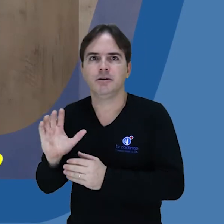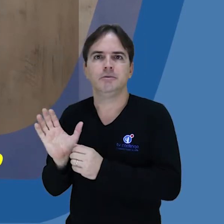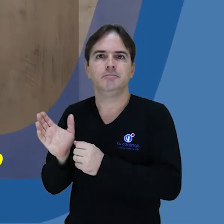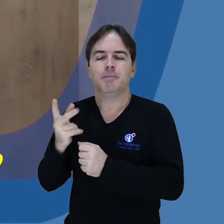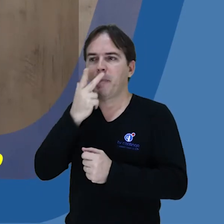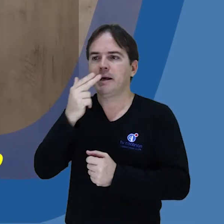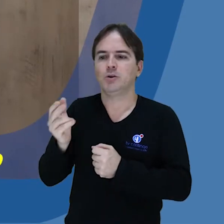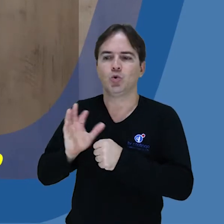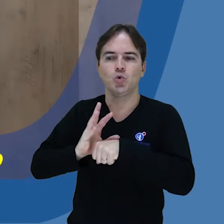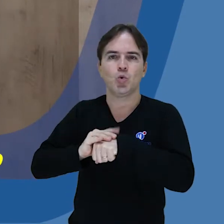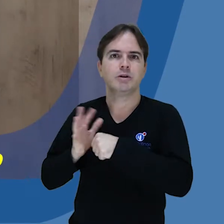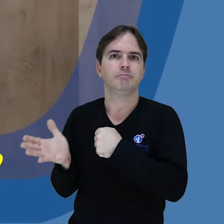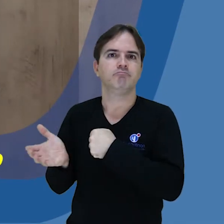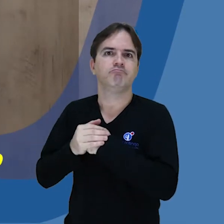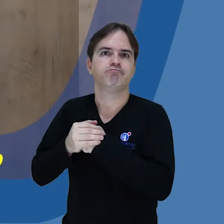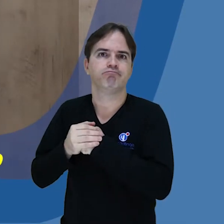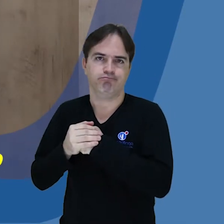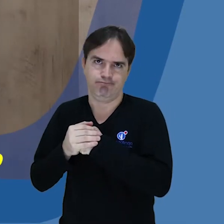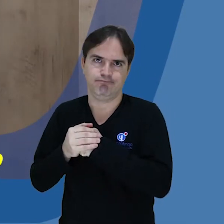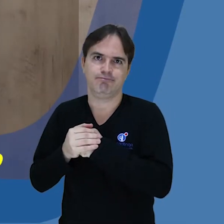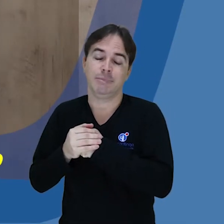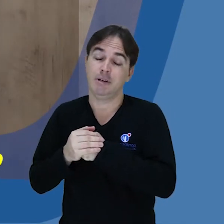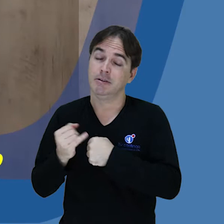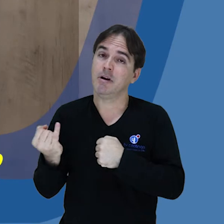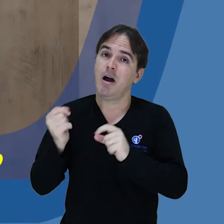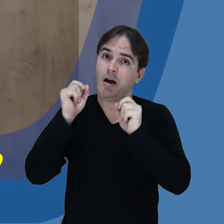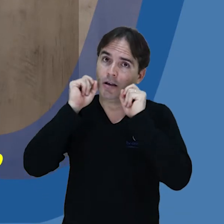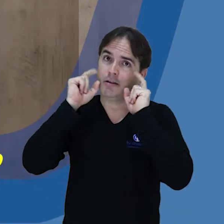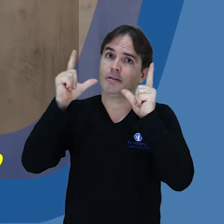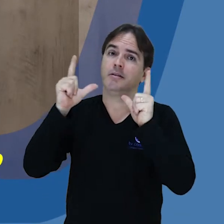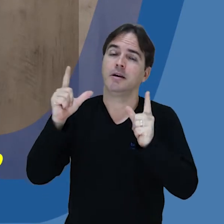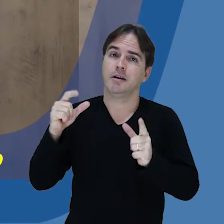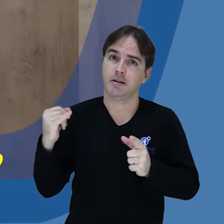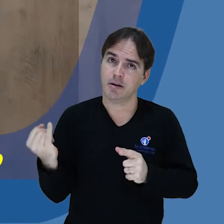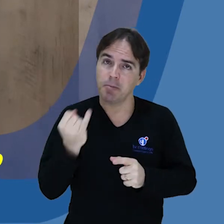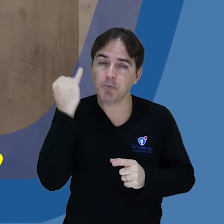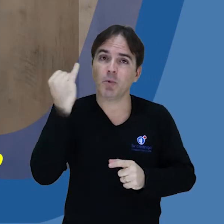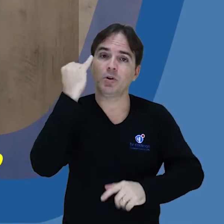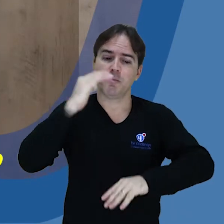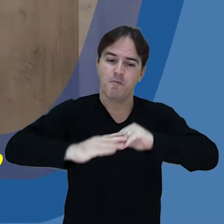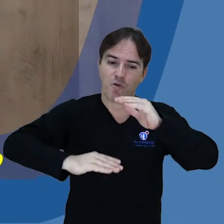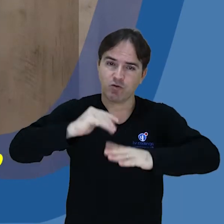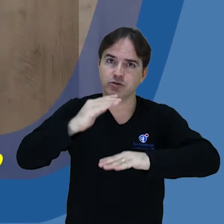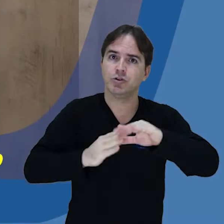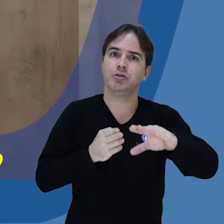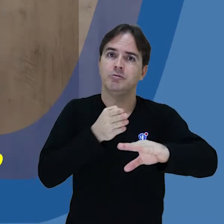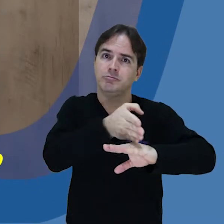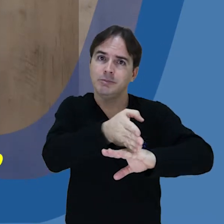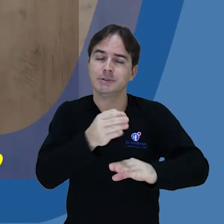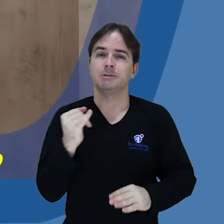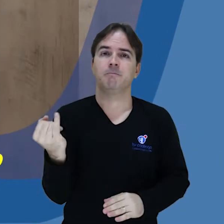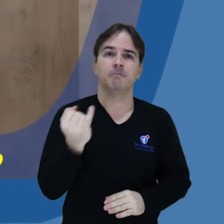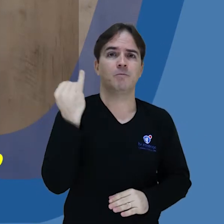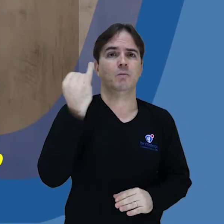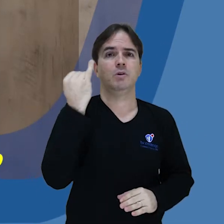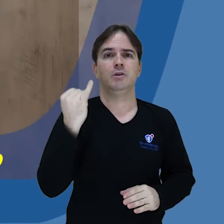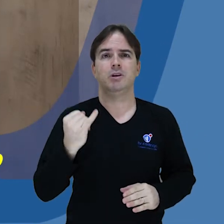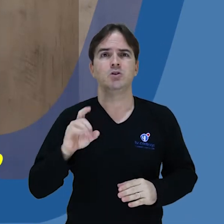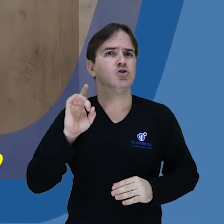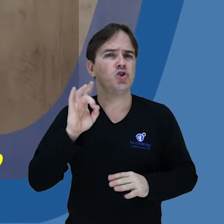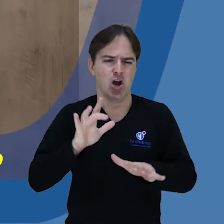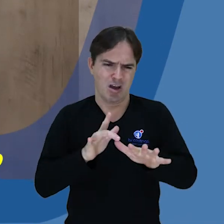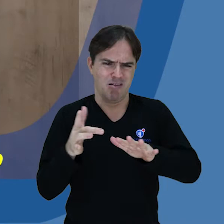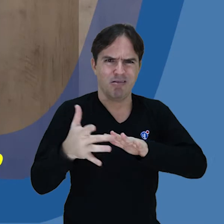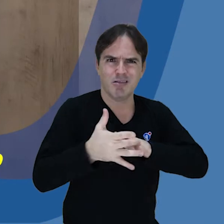estar atento a esse tipo de situação e buscar auxílio profissional. Muitos profissionais já estão se disponibilizando nas redes sociais,